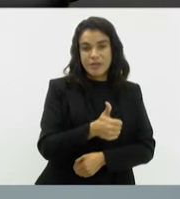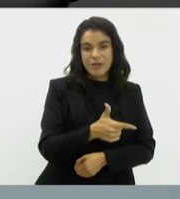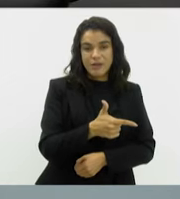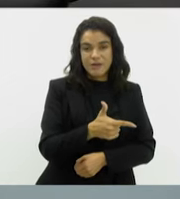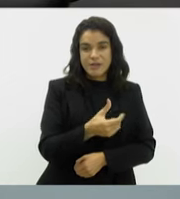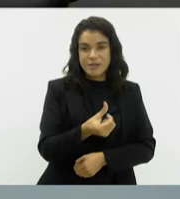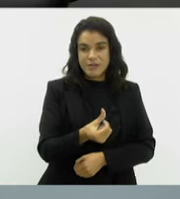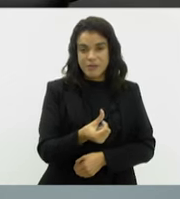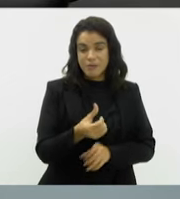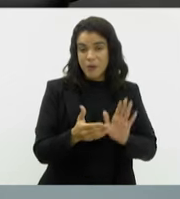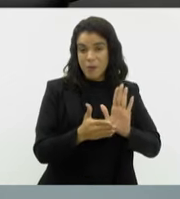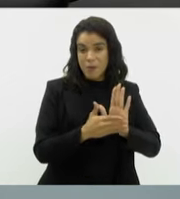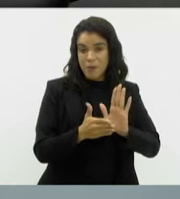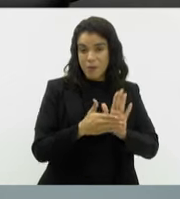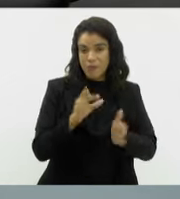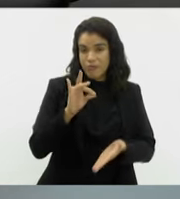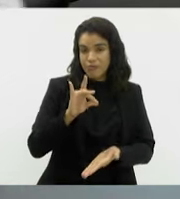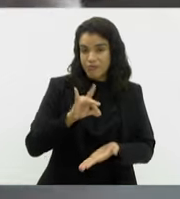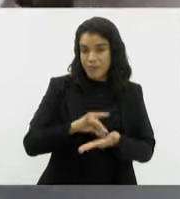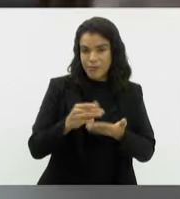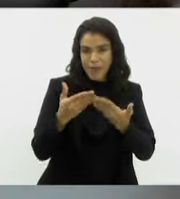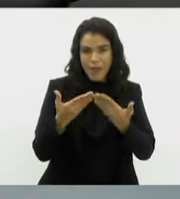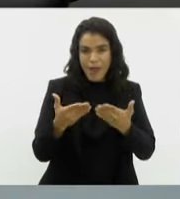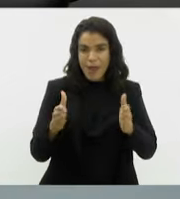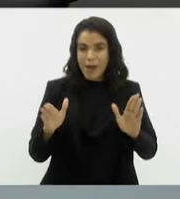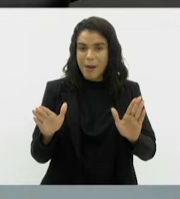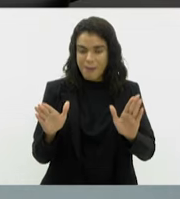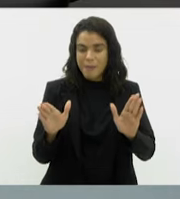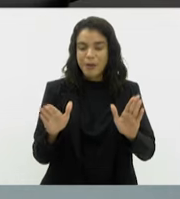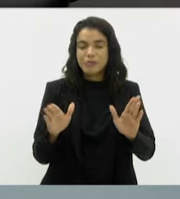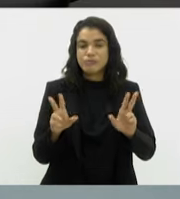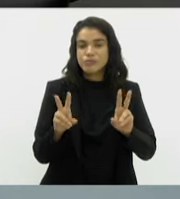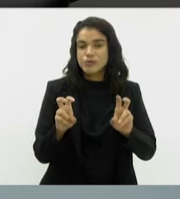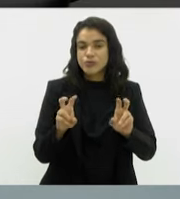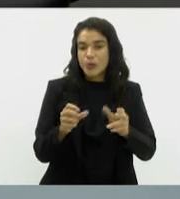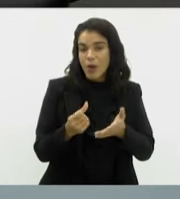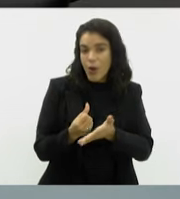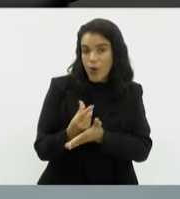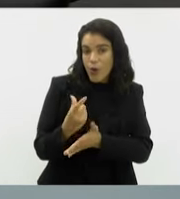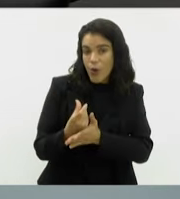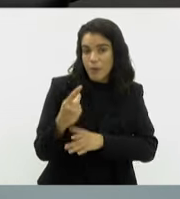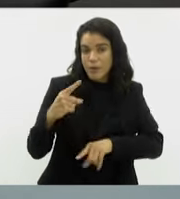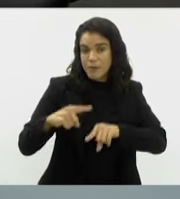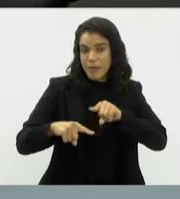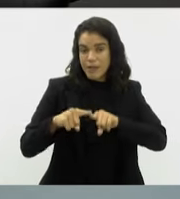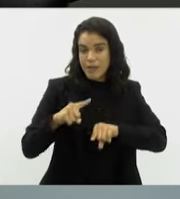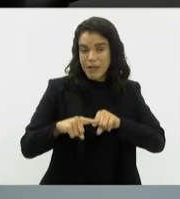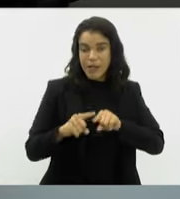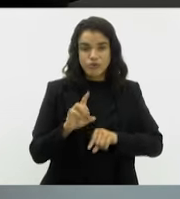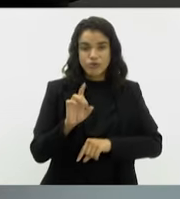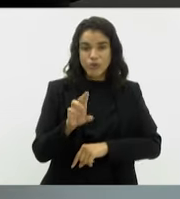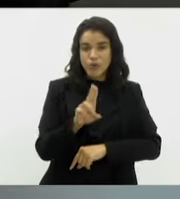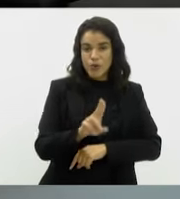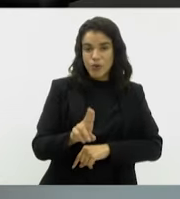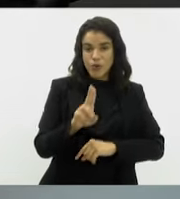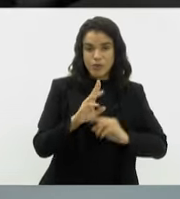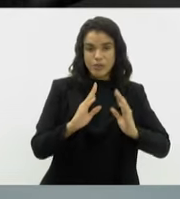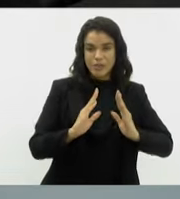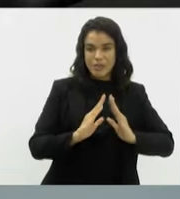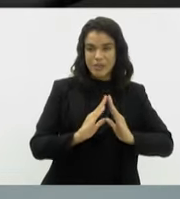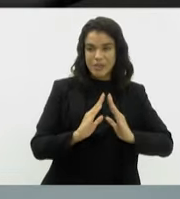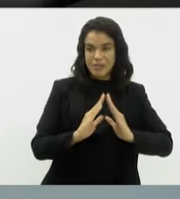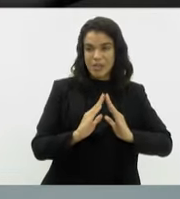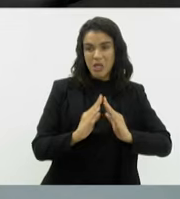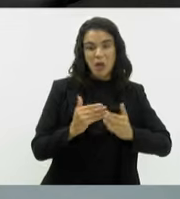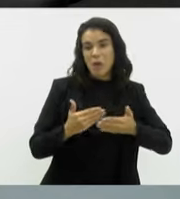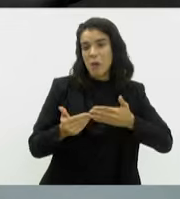a proposta original era ampla e restrita, que era a aquisição de equipamentos domiciliares. A aquisição de equipamento domiciliário pode ser qualquer